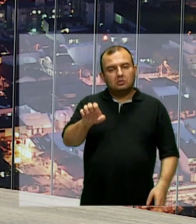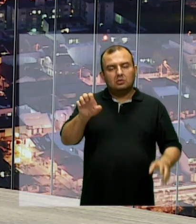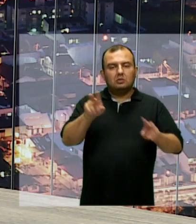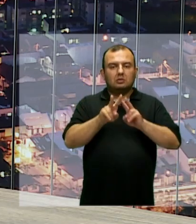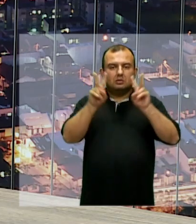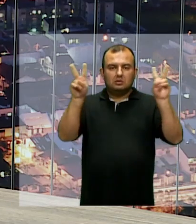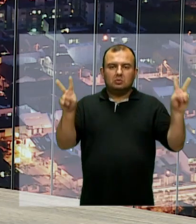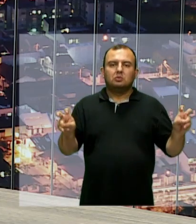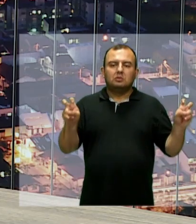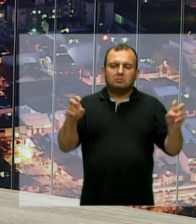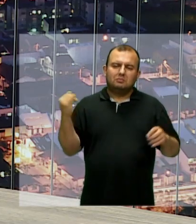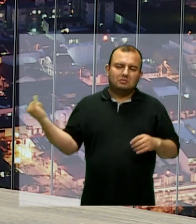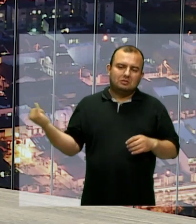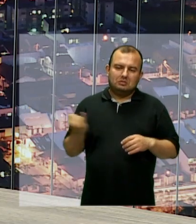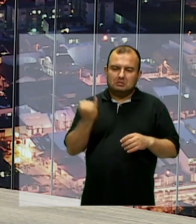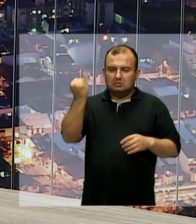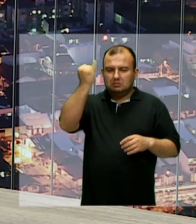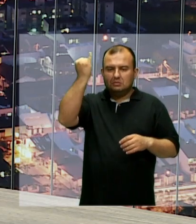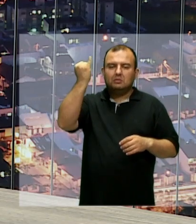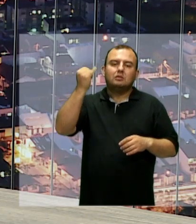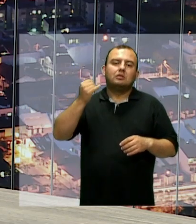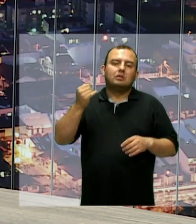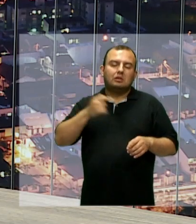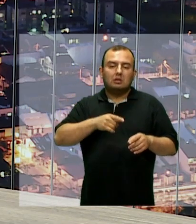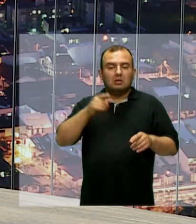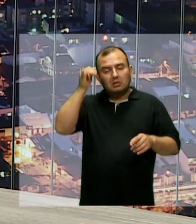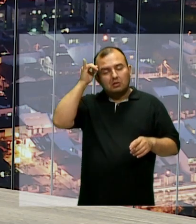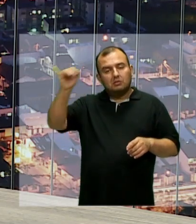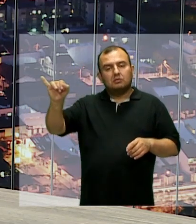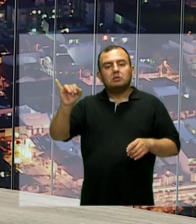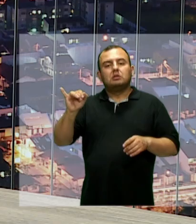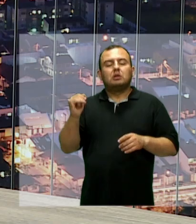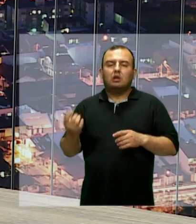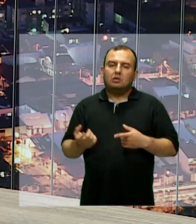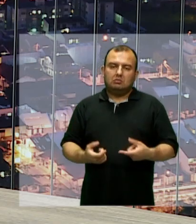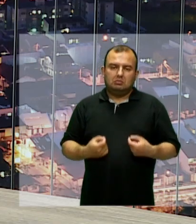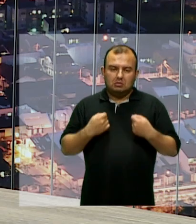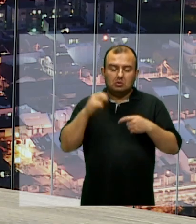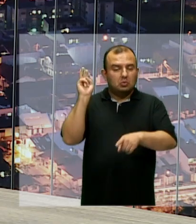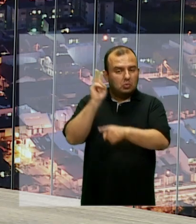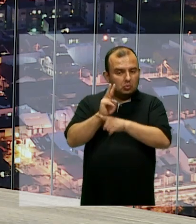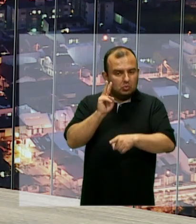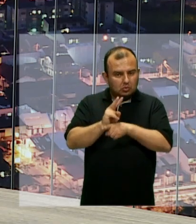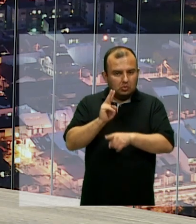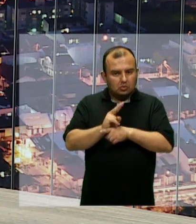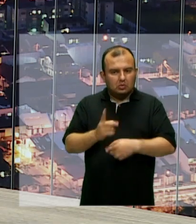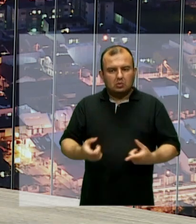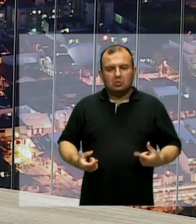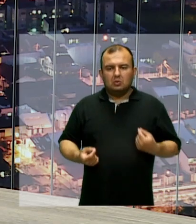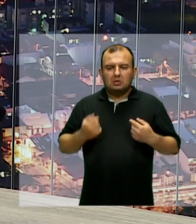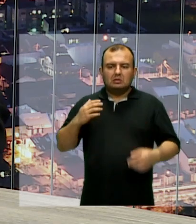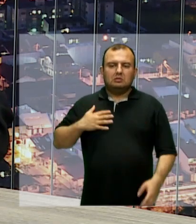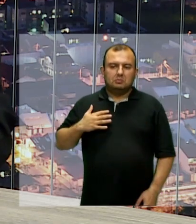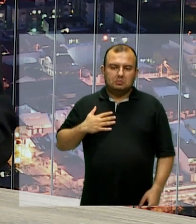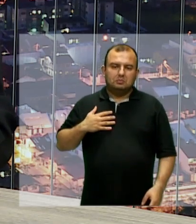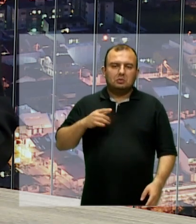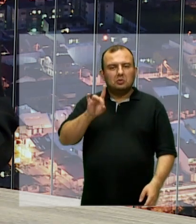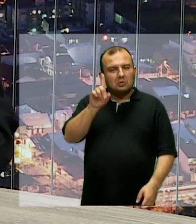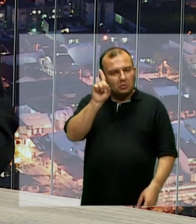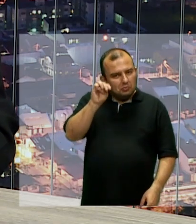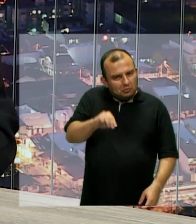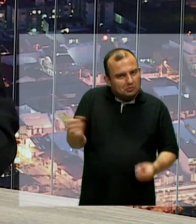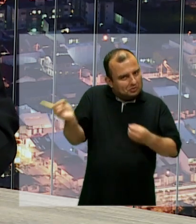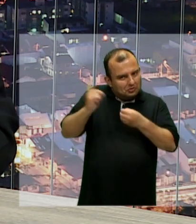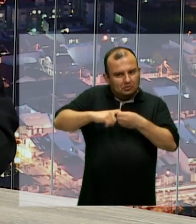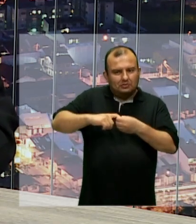esse tema importantíssimo que é a prevenção e o cuidado no câncer de mama. Só um minuto, a gente já